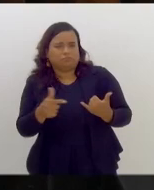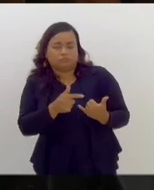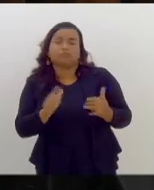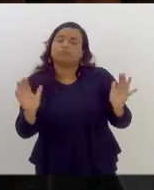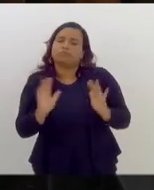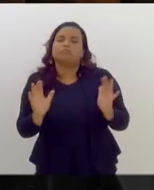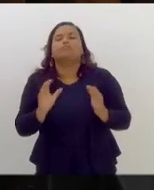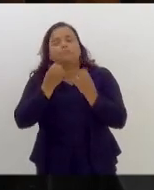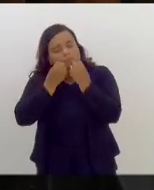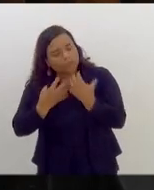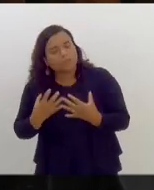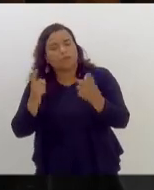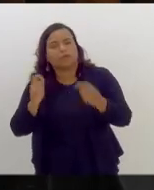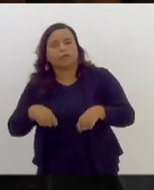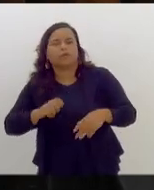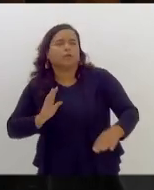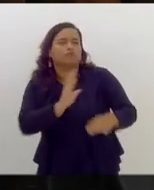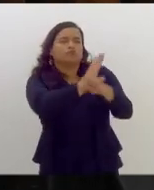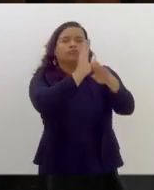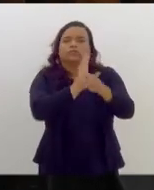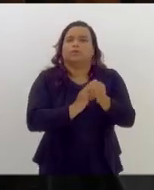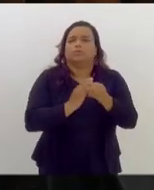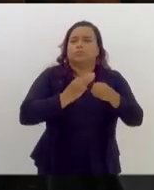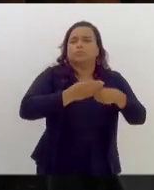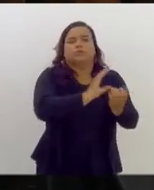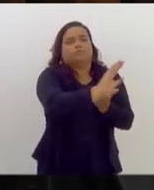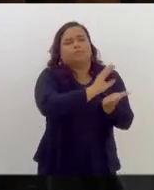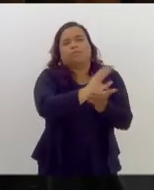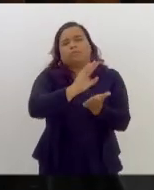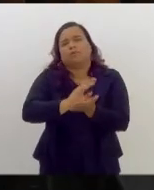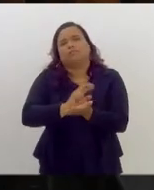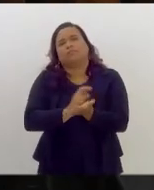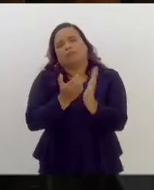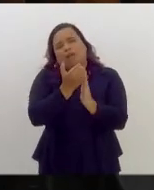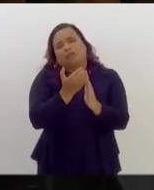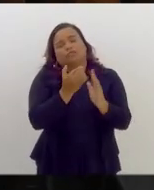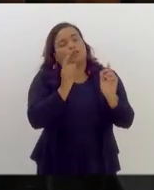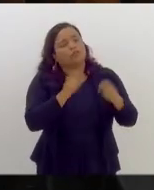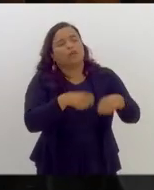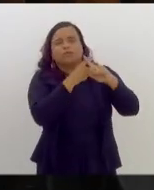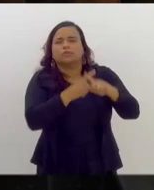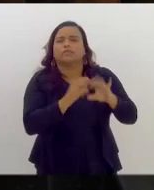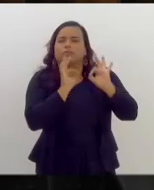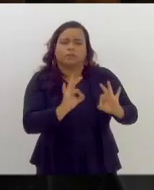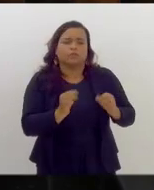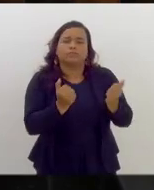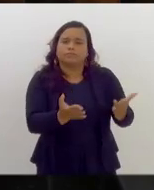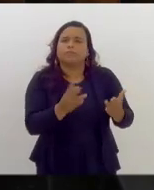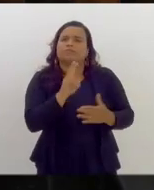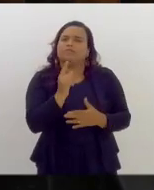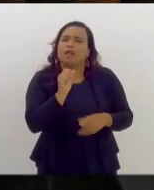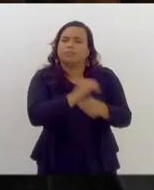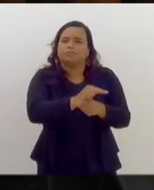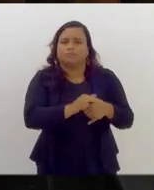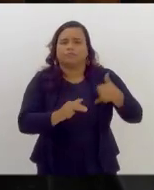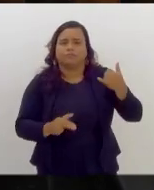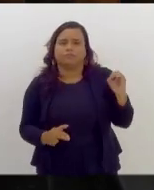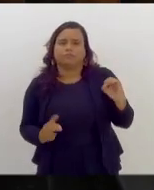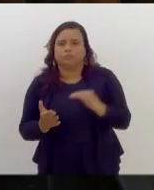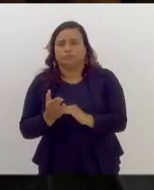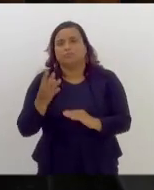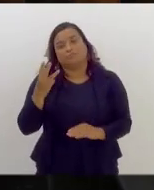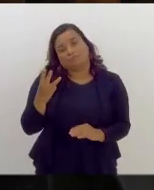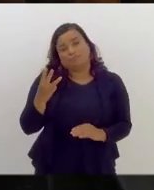União, pudessem ajudar os municípios a enfrentar o desafio de garantir vagas na faixa etária de 0 a 3 anos.